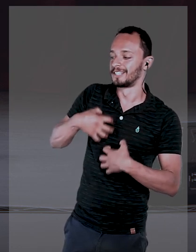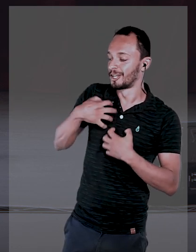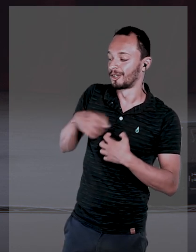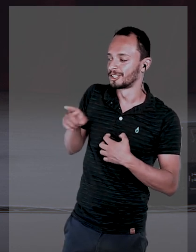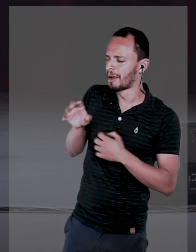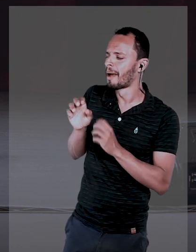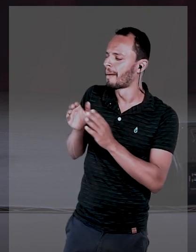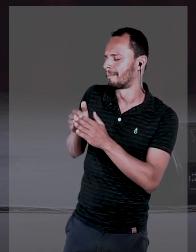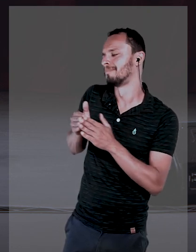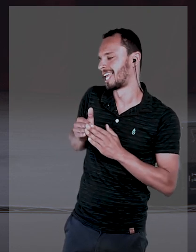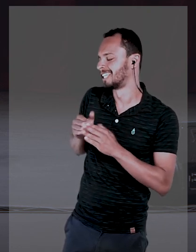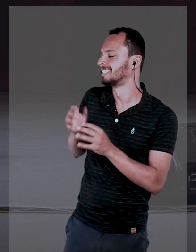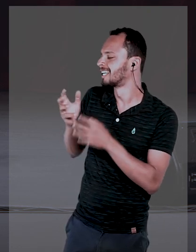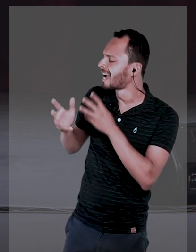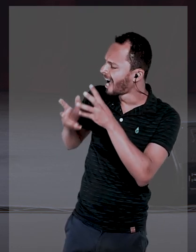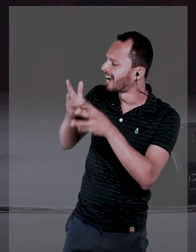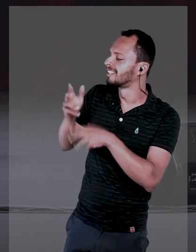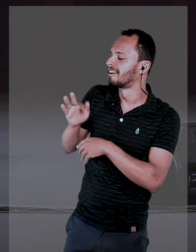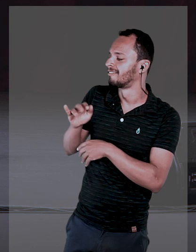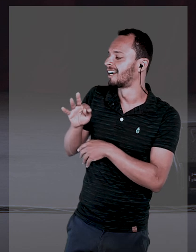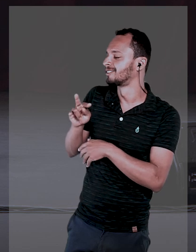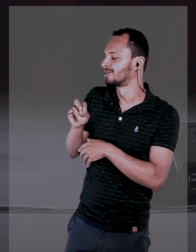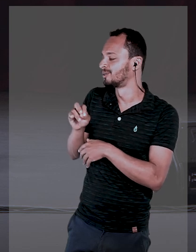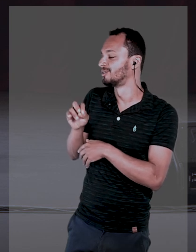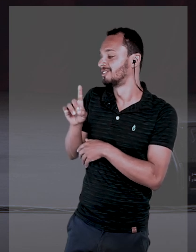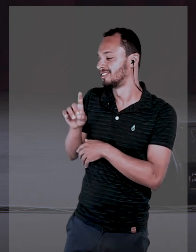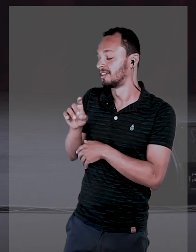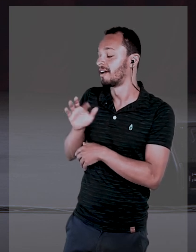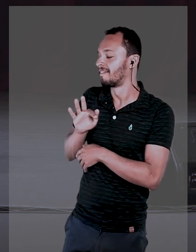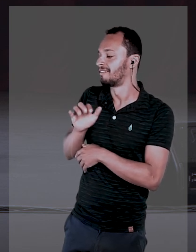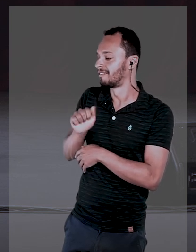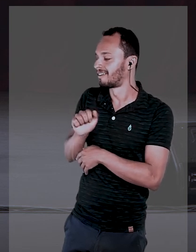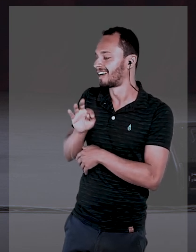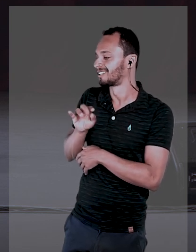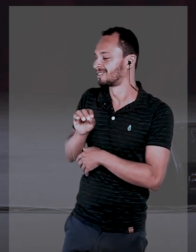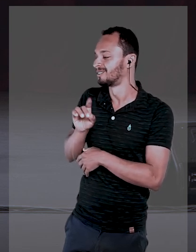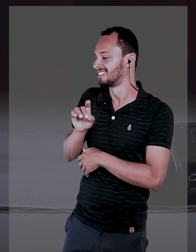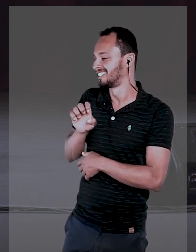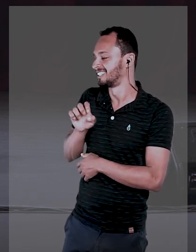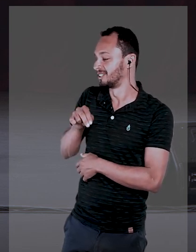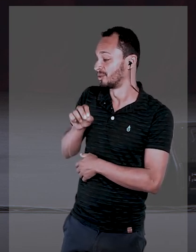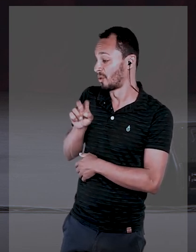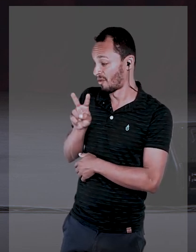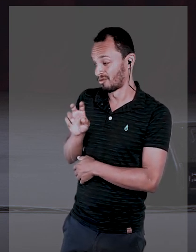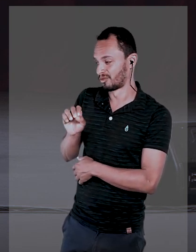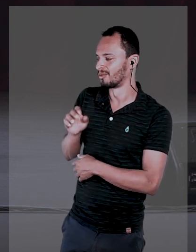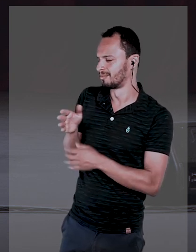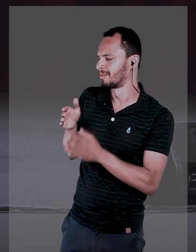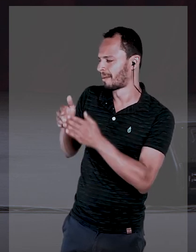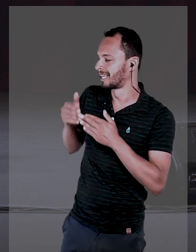ficar furioso comigo, mas a gente pede ele para a gente cantar um fado de novo, vai, gente.